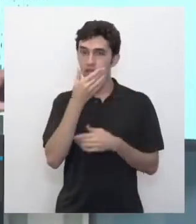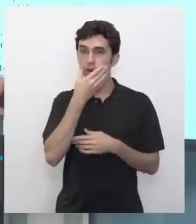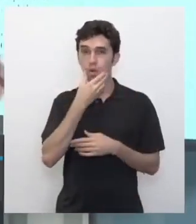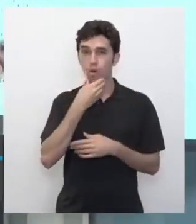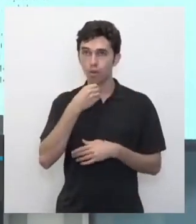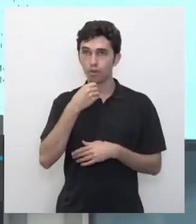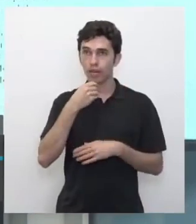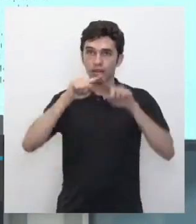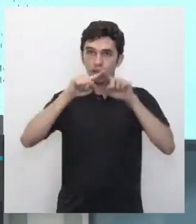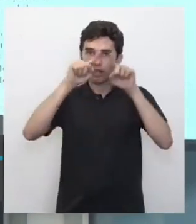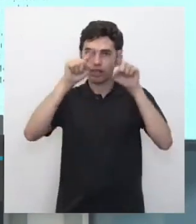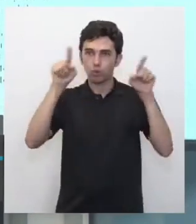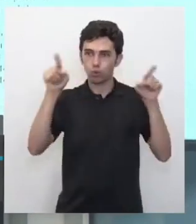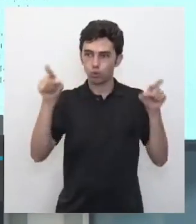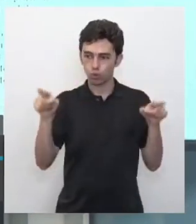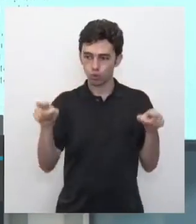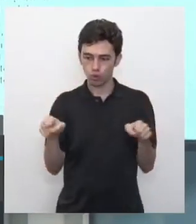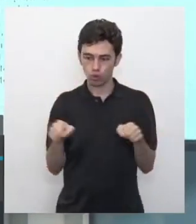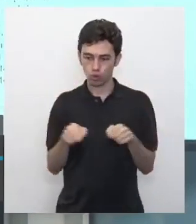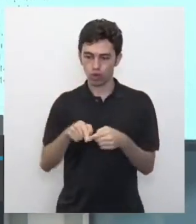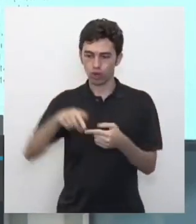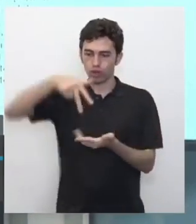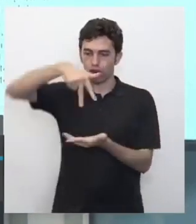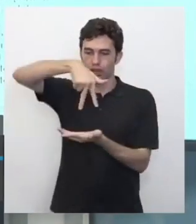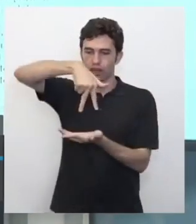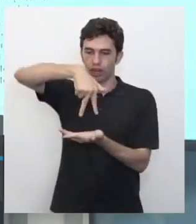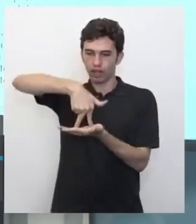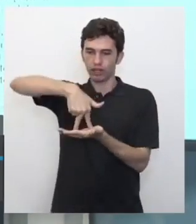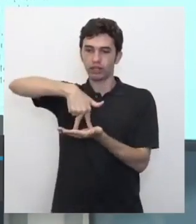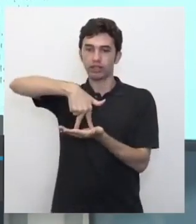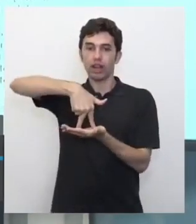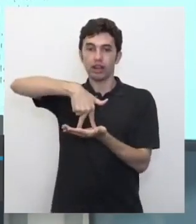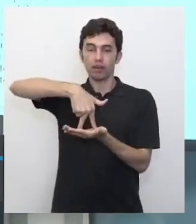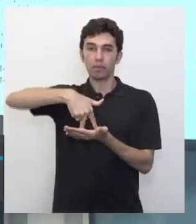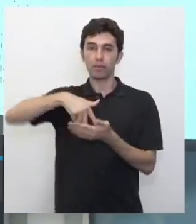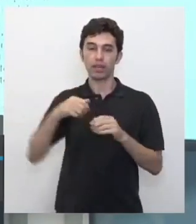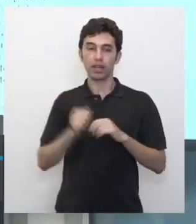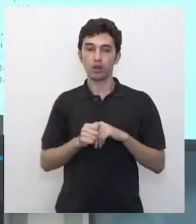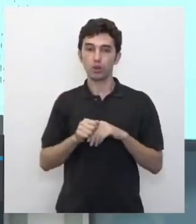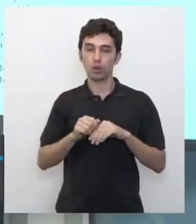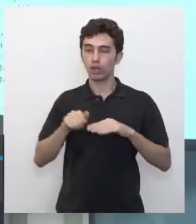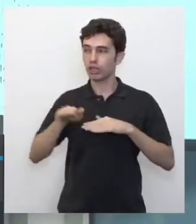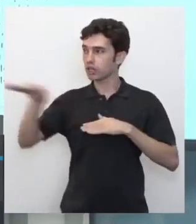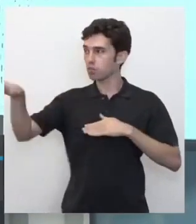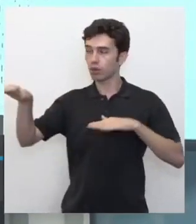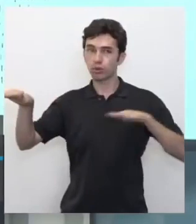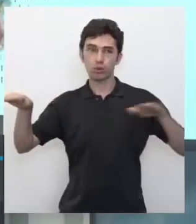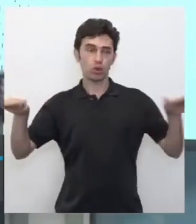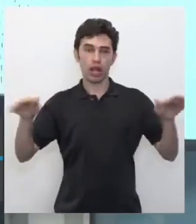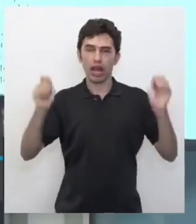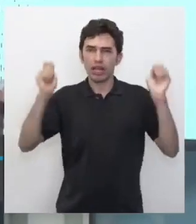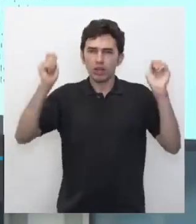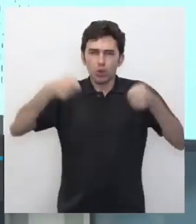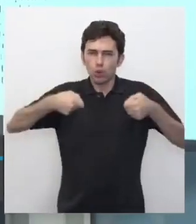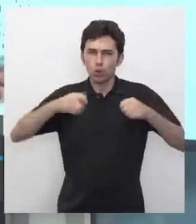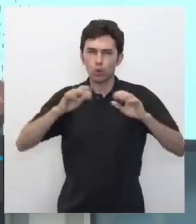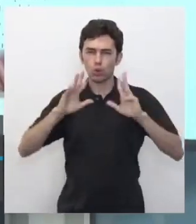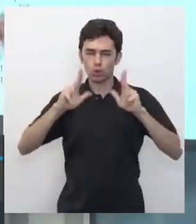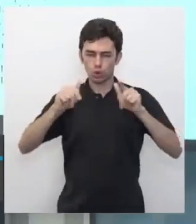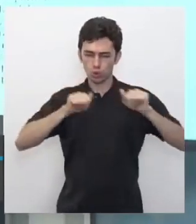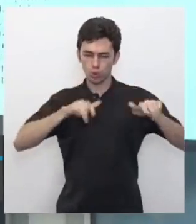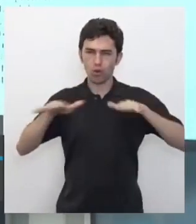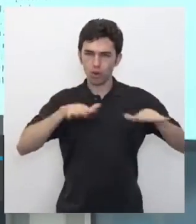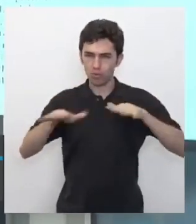imaginária, onde toda a extensão, né, as possibilidades de movimento do seu corpo são ali,